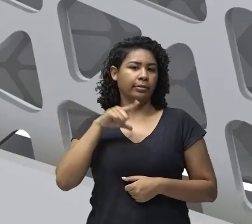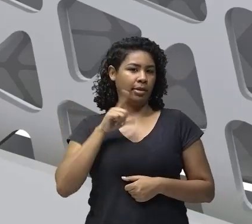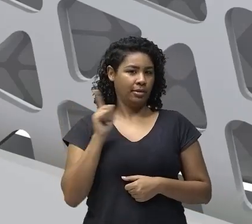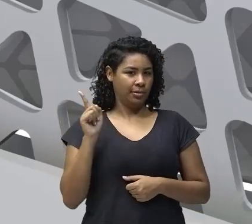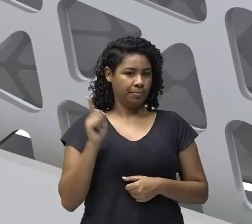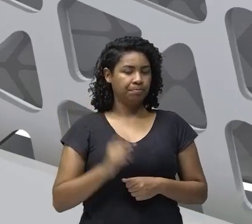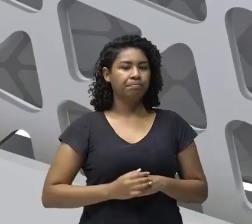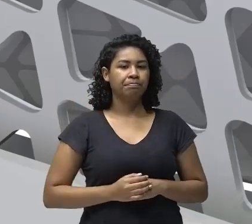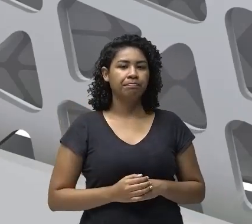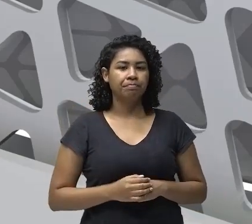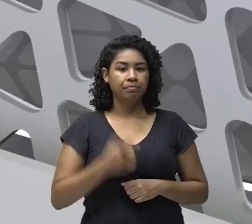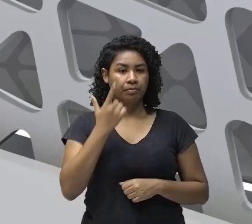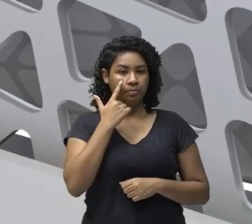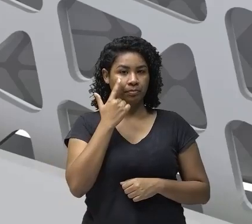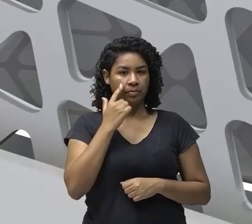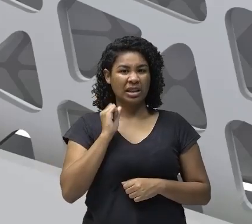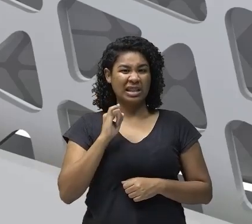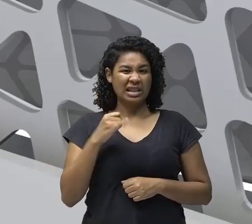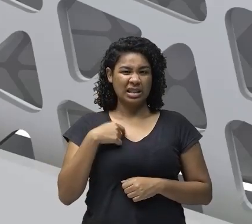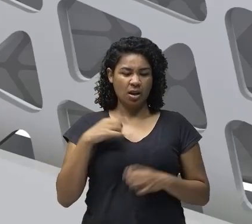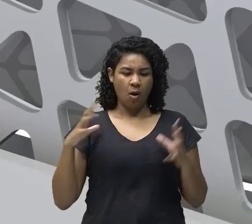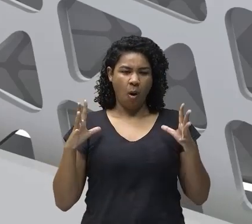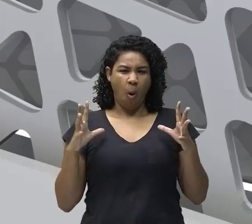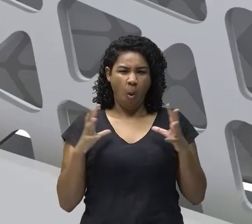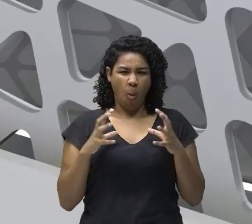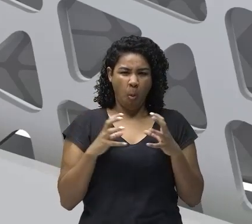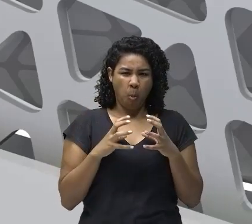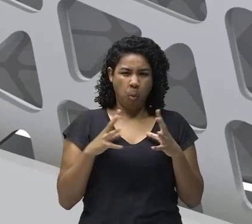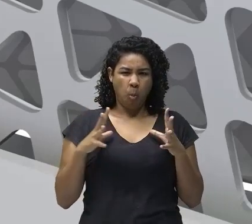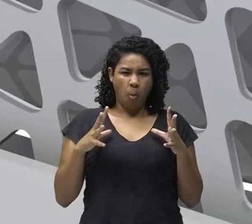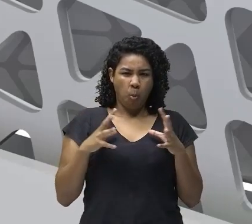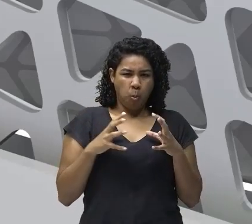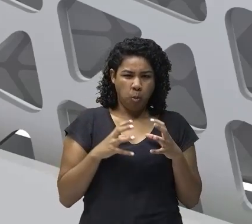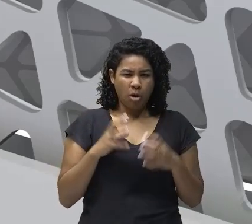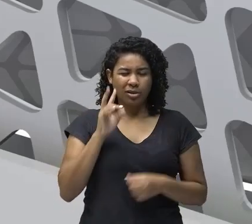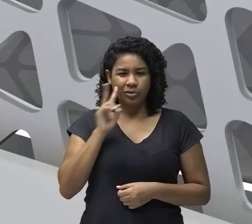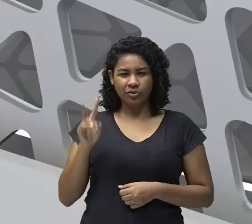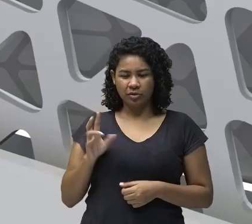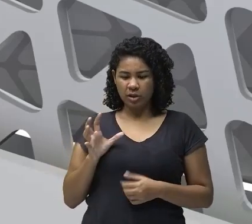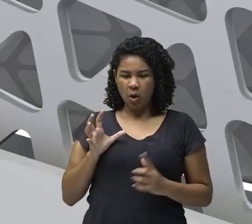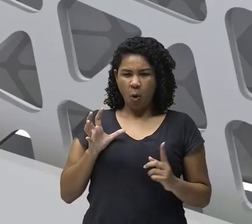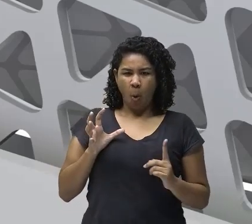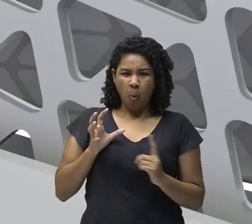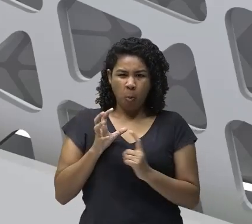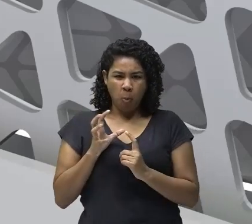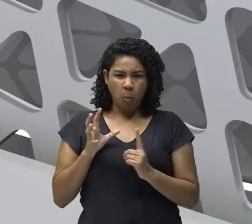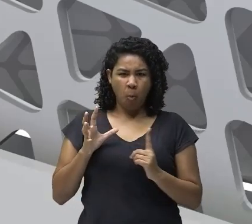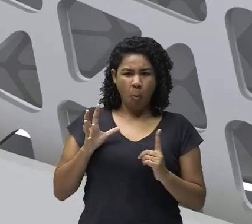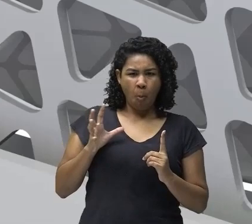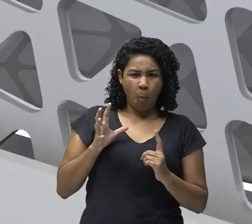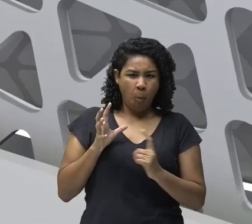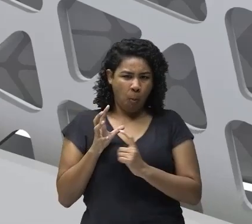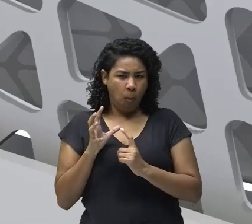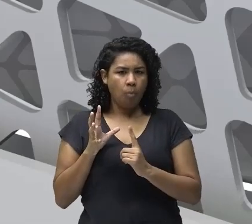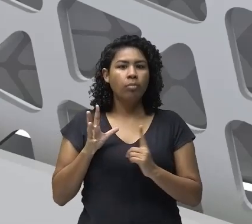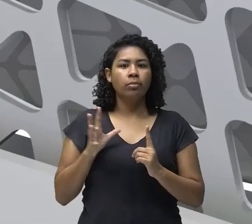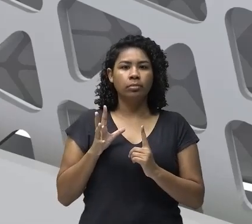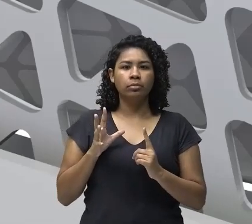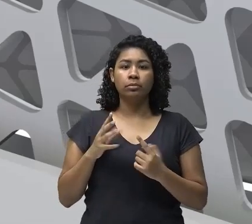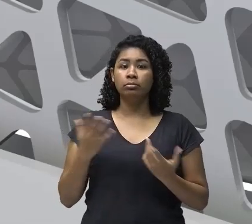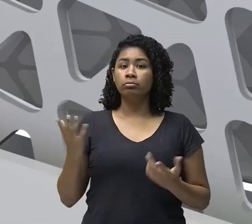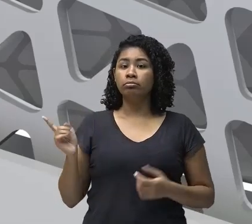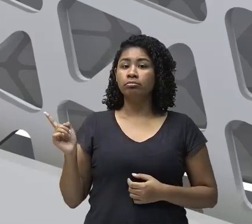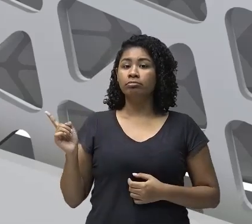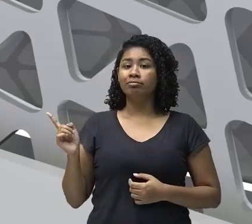espaço. Observem que quando eu aperto, há uma pressão, então o ar diminui. Mas assim que eu solto,